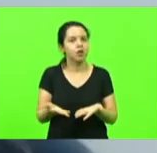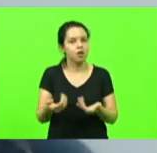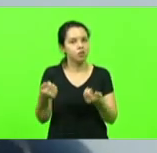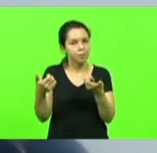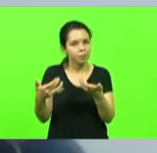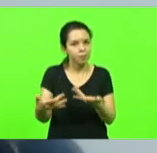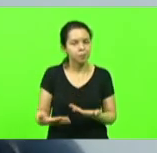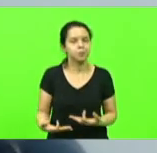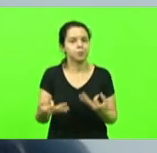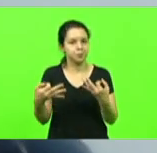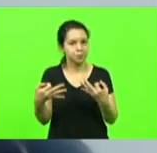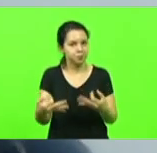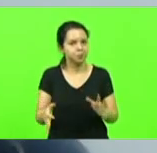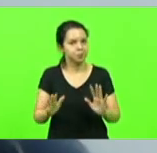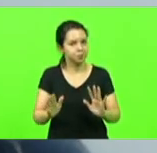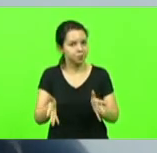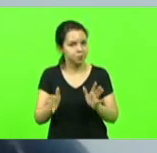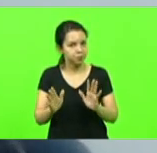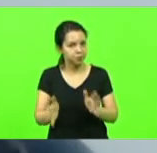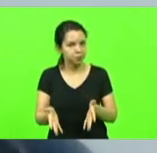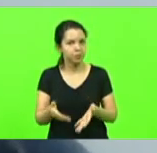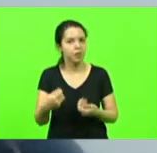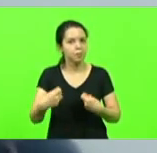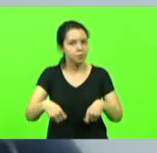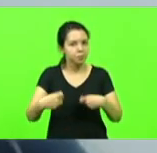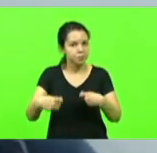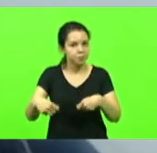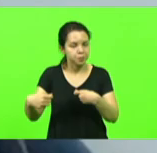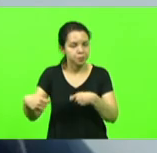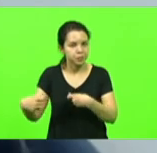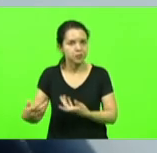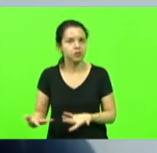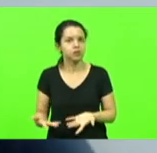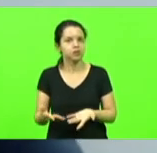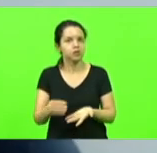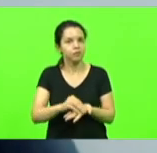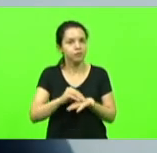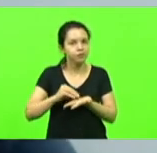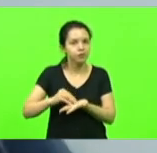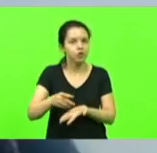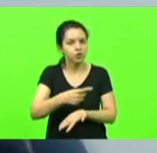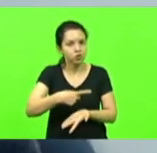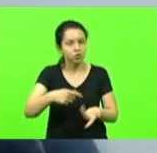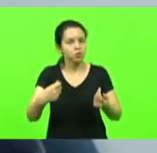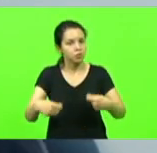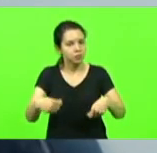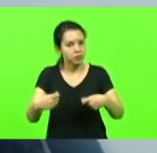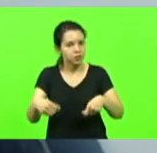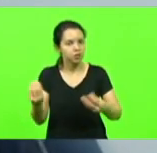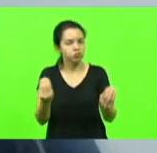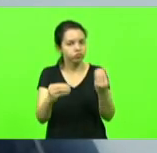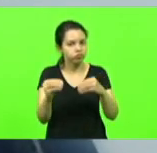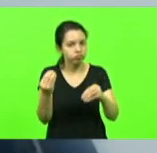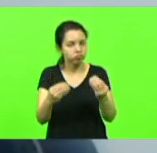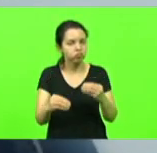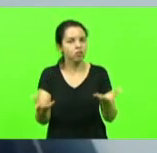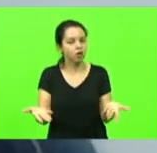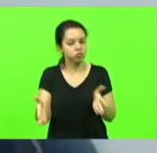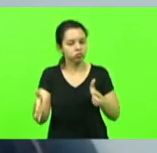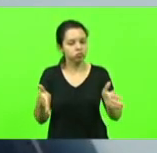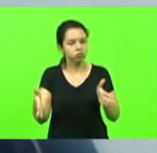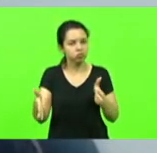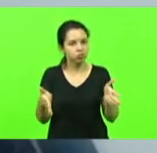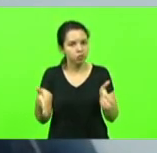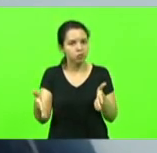aqui as necessidades, né, para que a gente consiga suprir esse momento